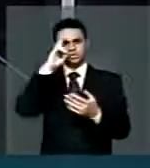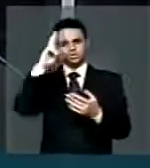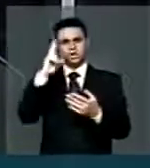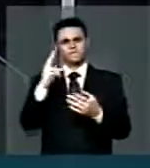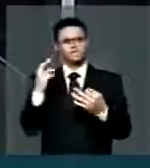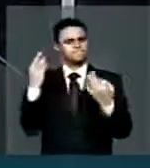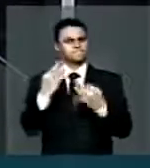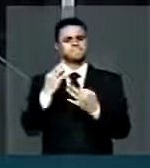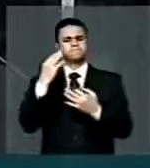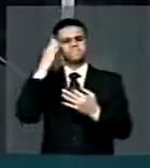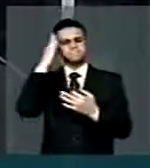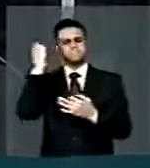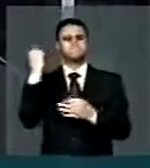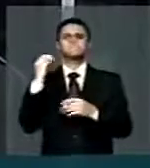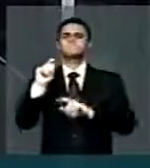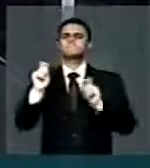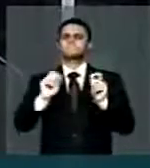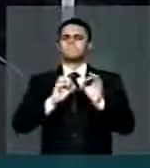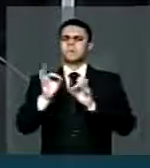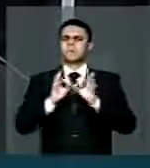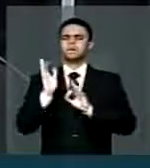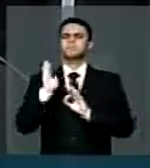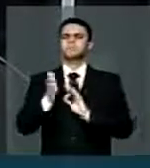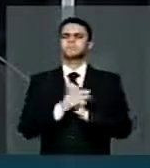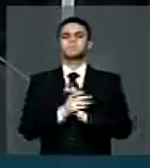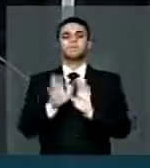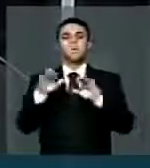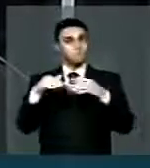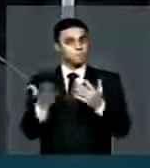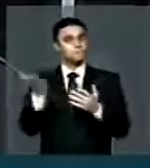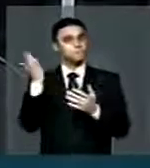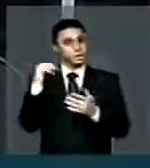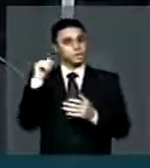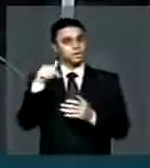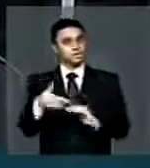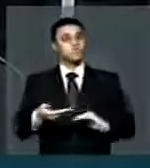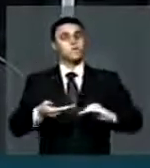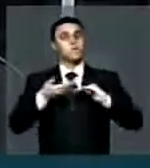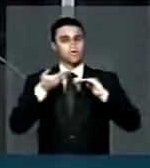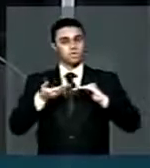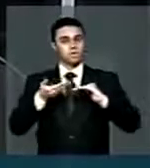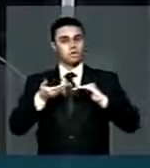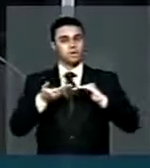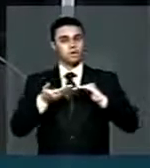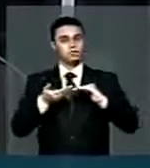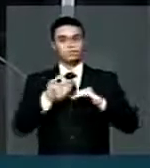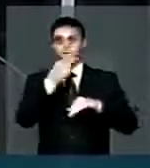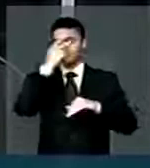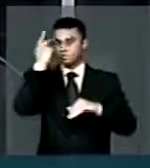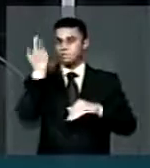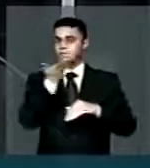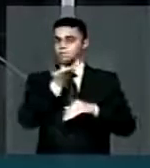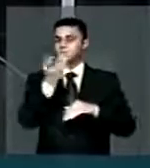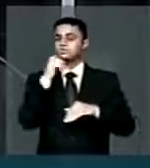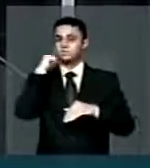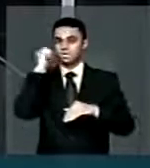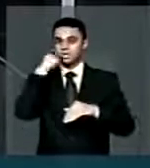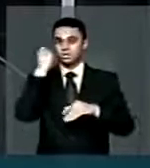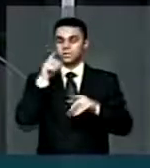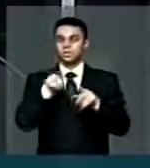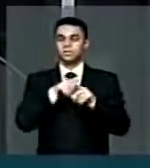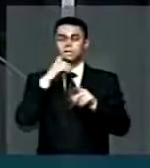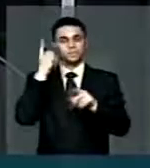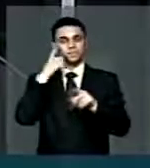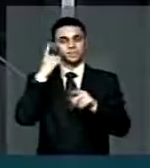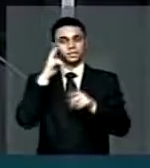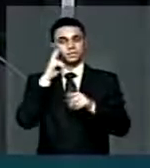preparo, quando esteve aqui, recentemente, no Congresso Nacional, sendo ouvida pelos senhores senadores e